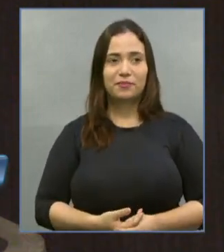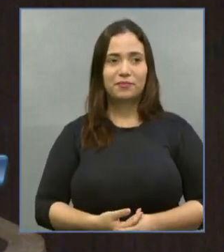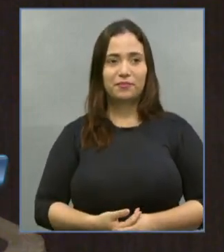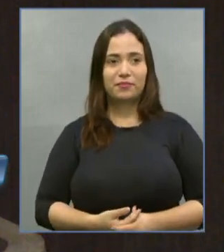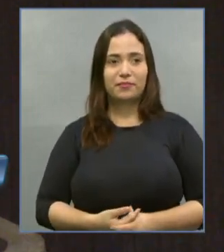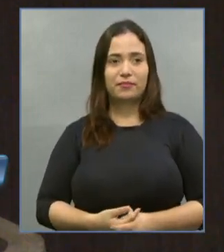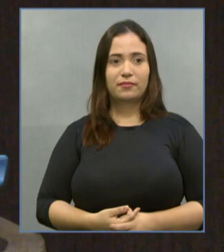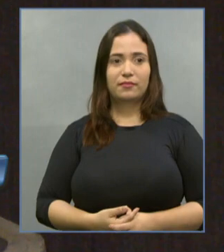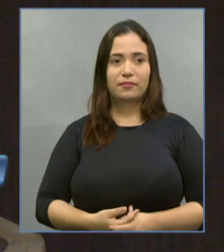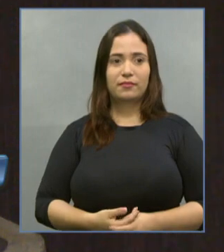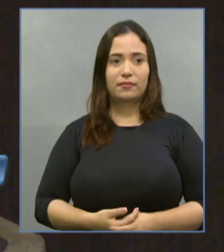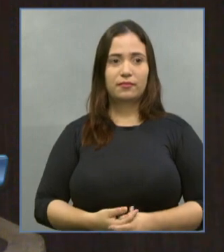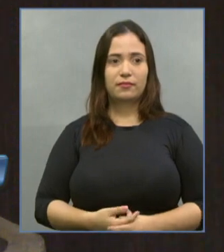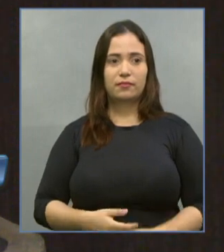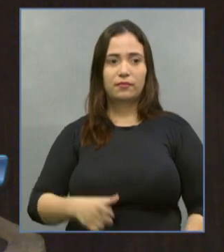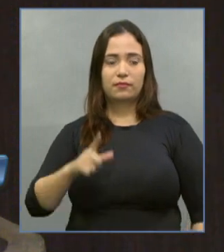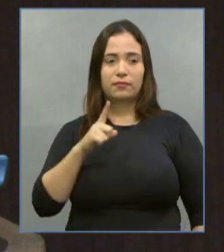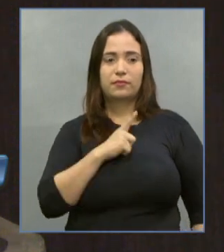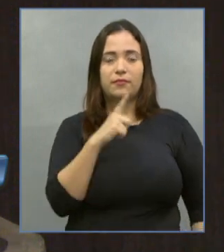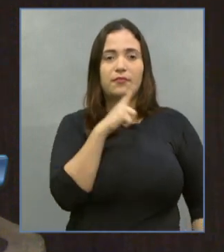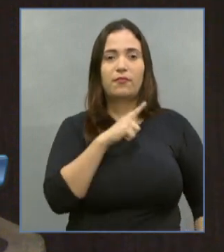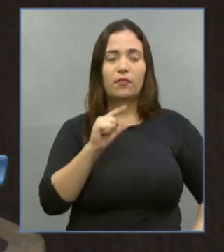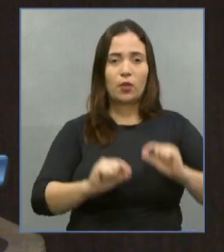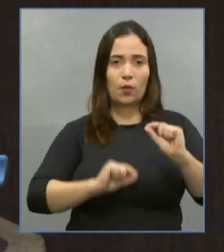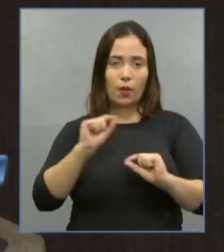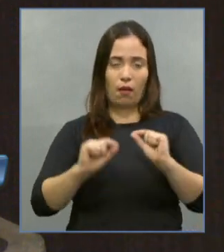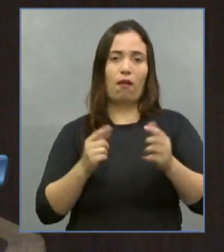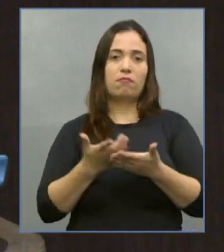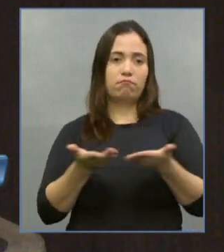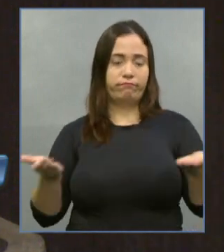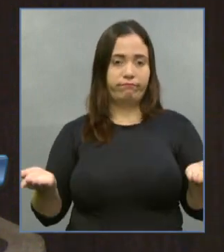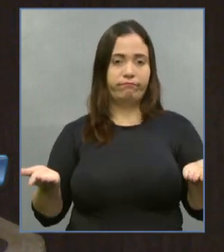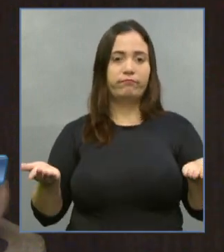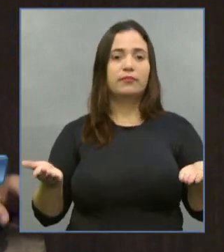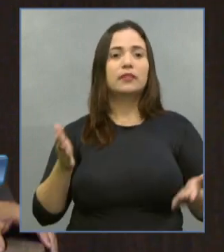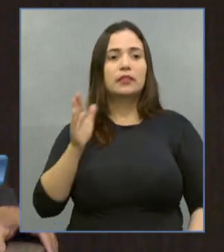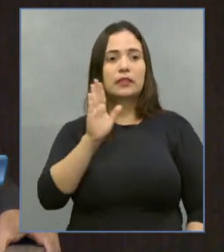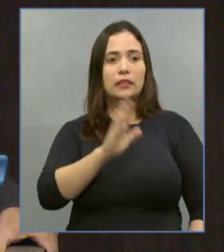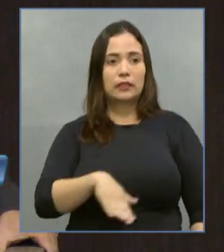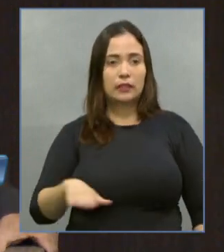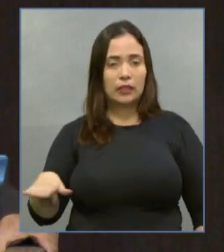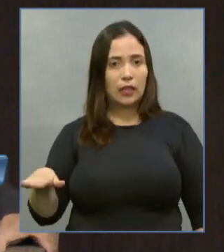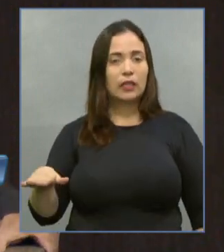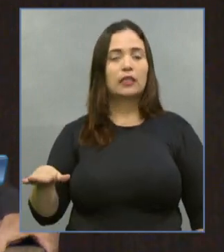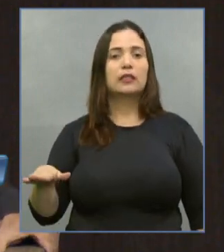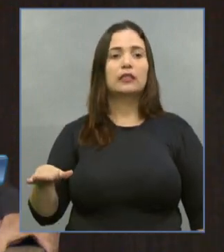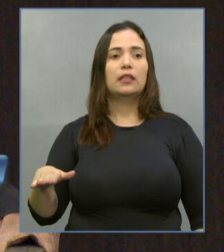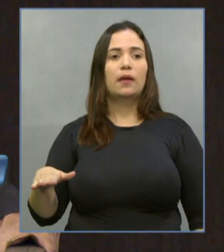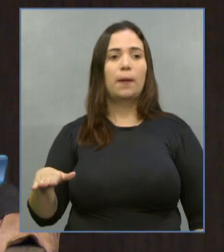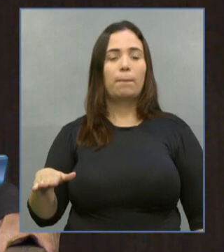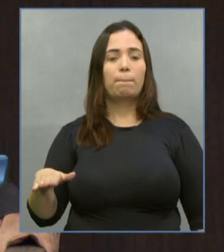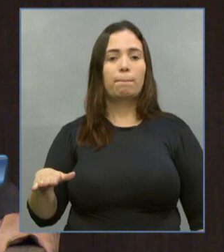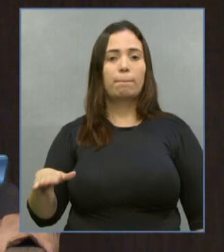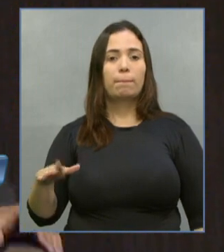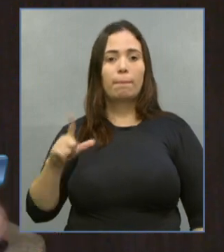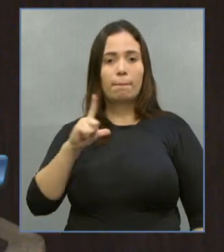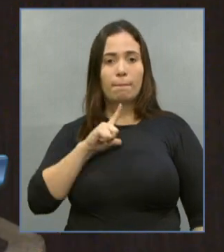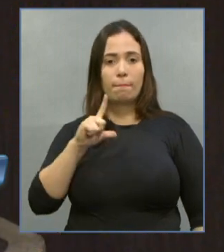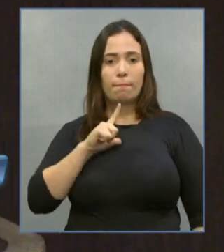Ceará, nos vêm notícias de crianças que